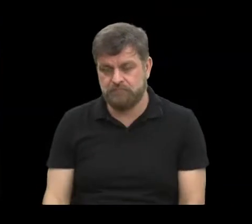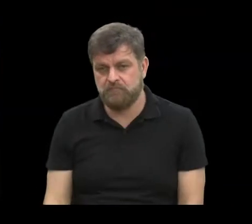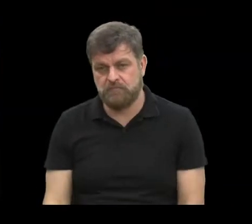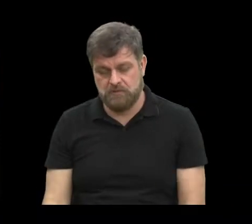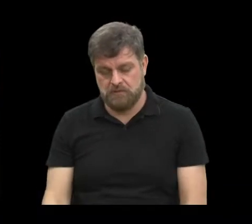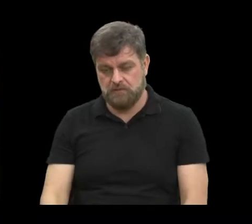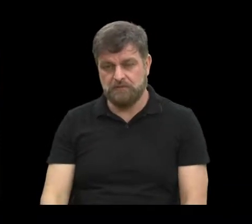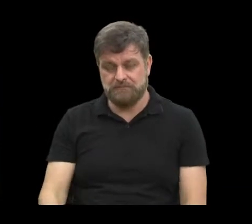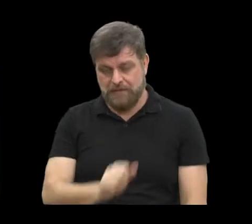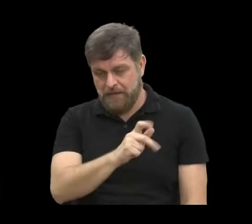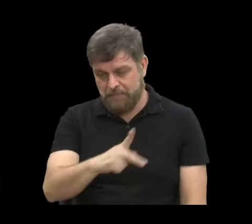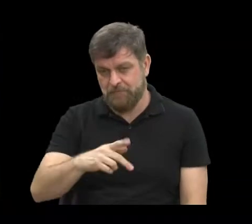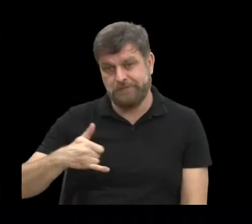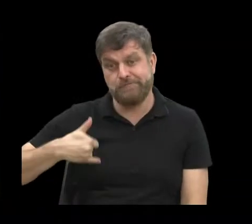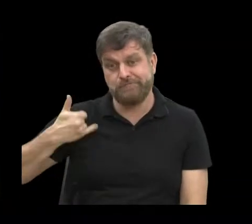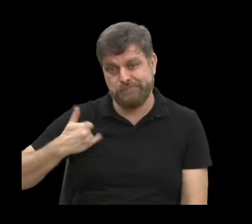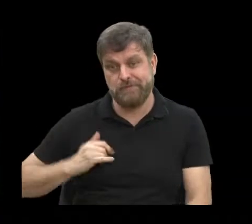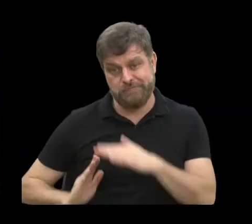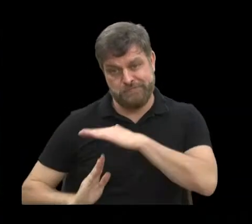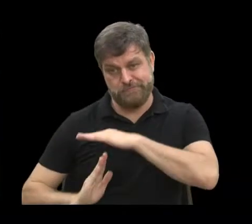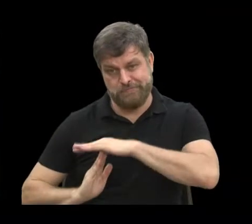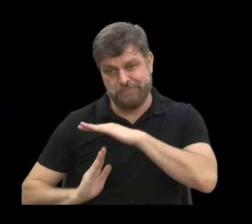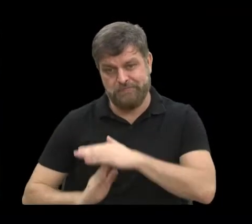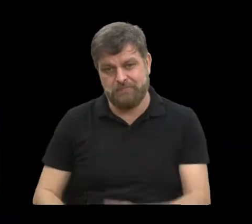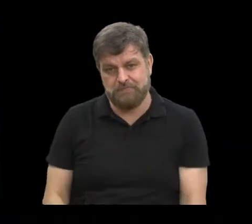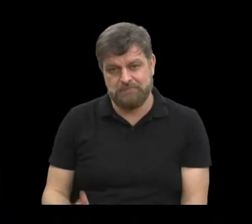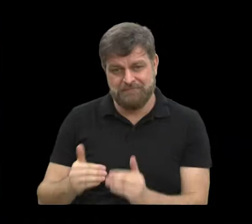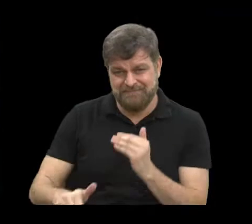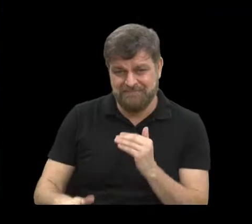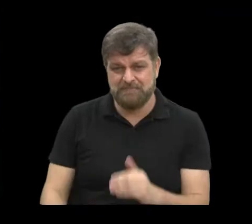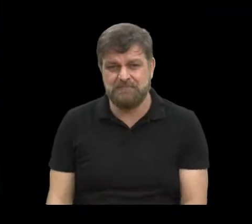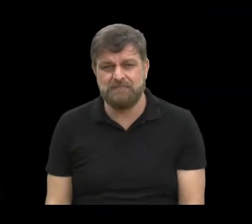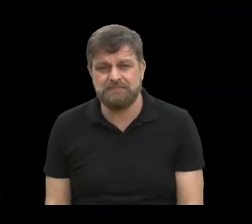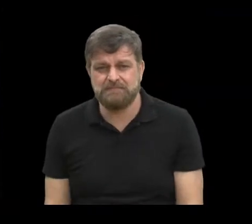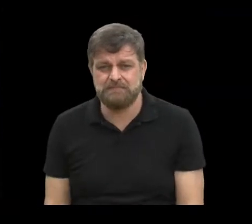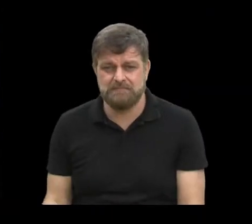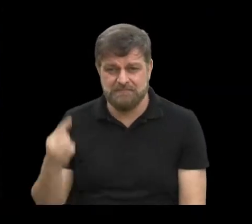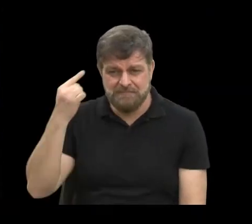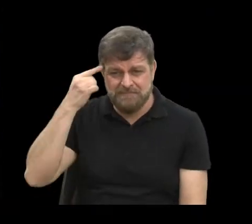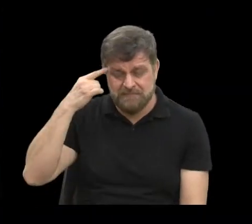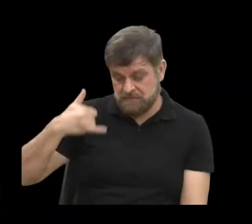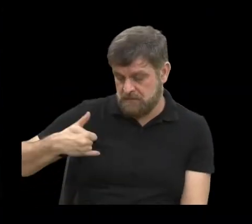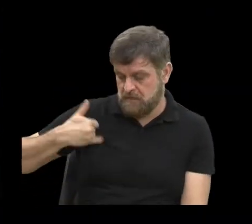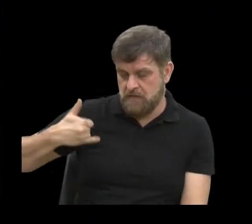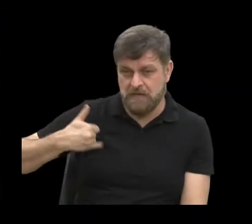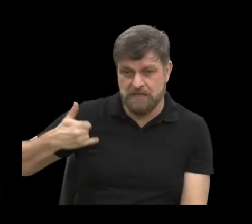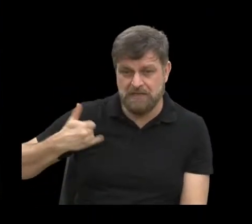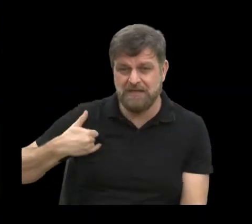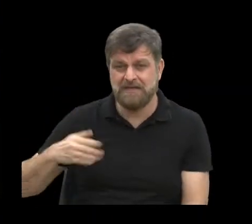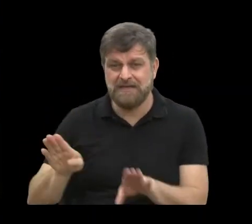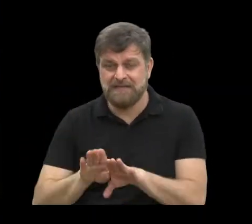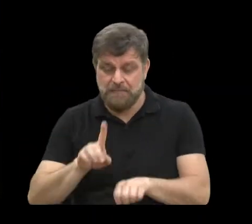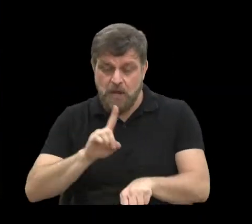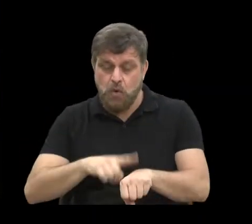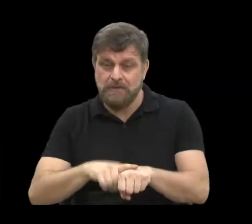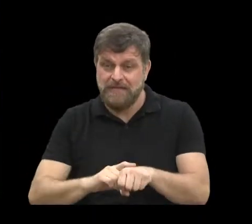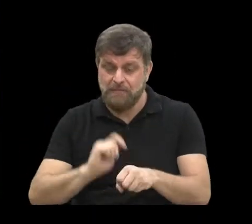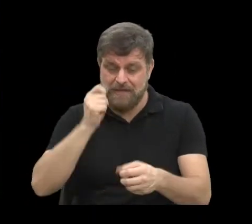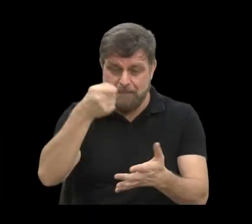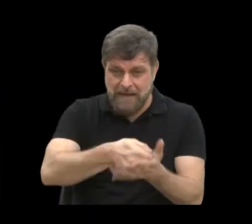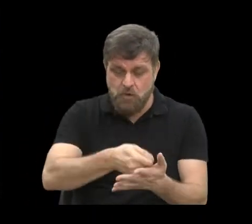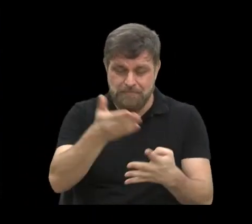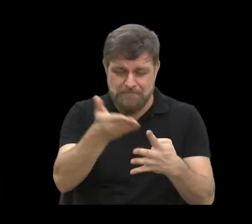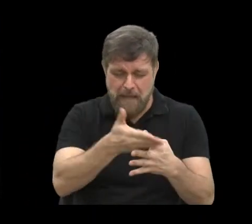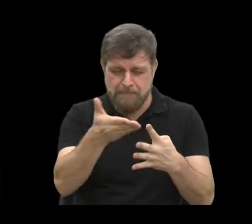nesse tipo de aposentadoria, ok? Então, é bem simples, é só pensar na idade e no tempo de